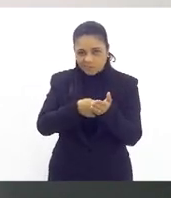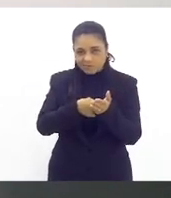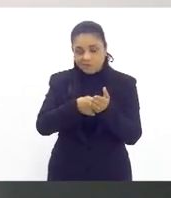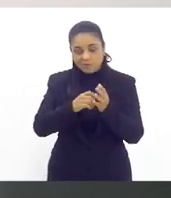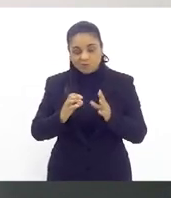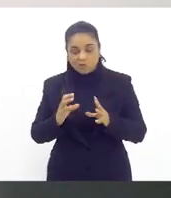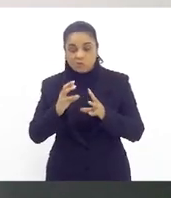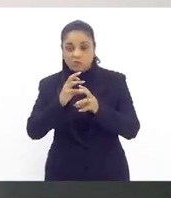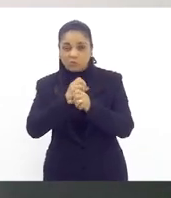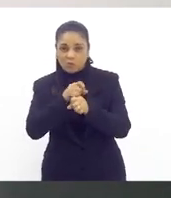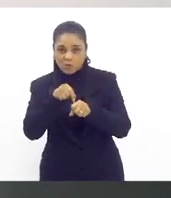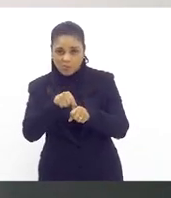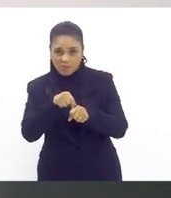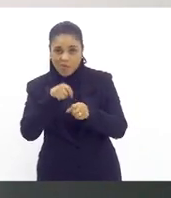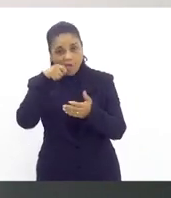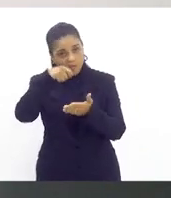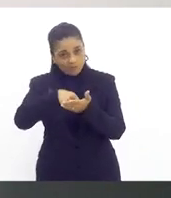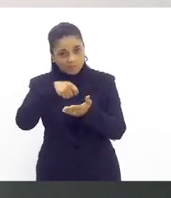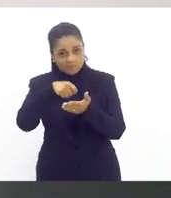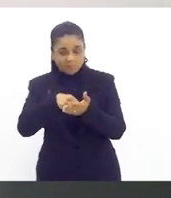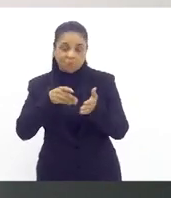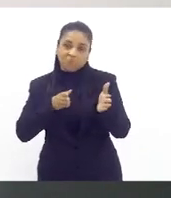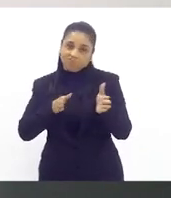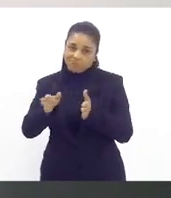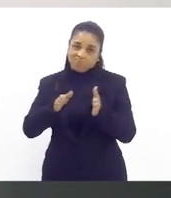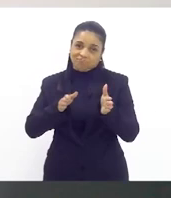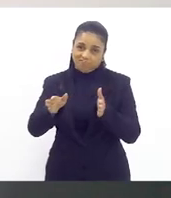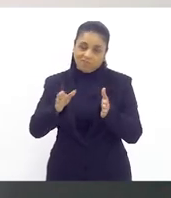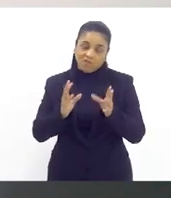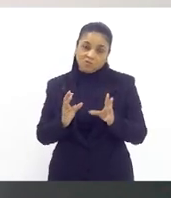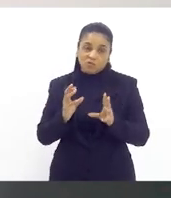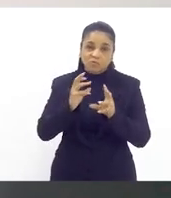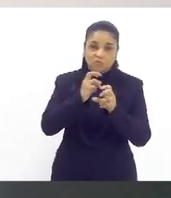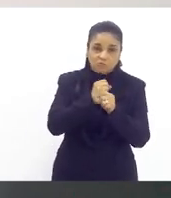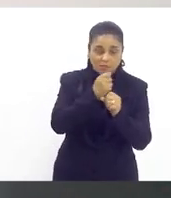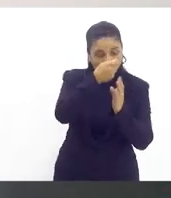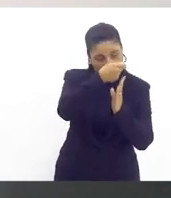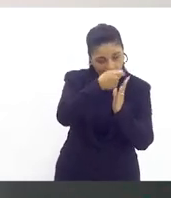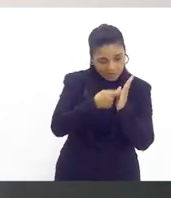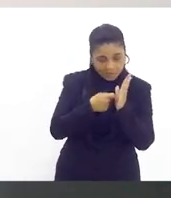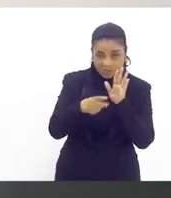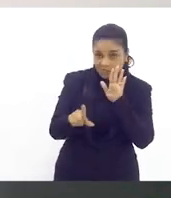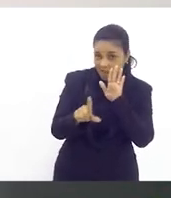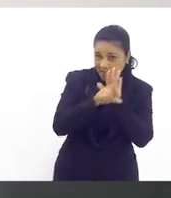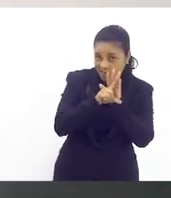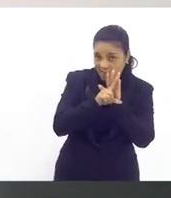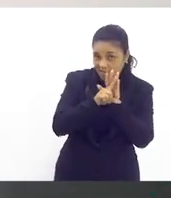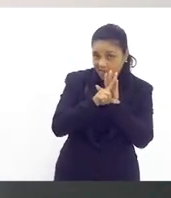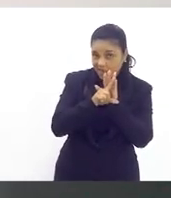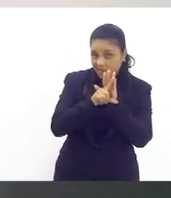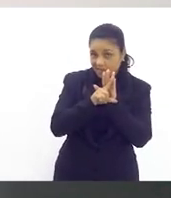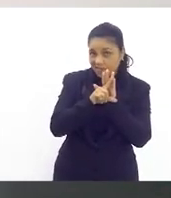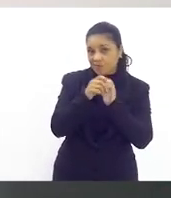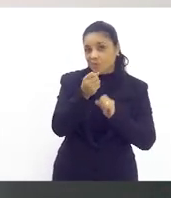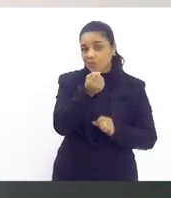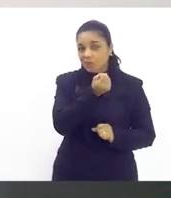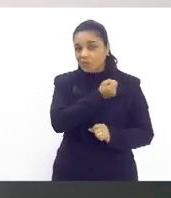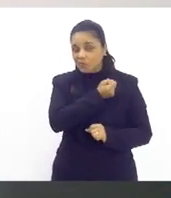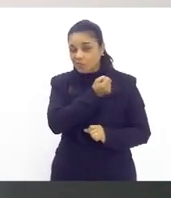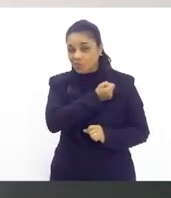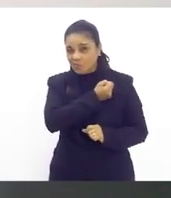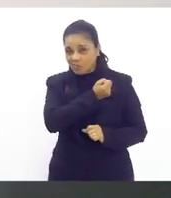obrigatoriedade de ter que garantir acessibilidade soma-se a redação da lei que trazia um número